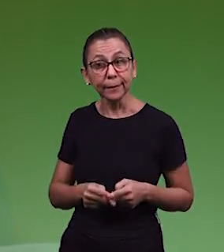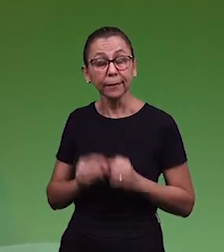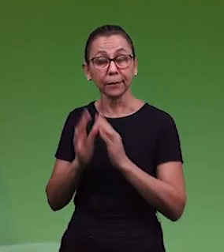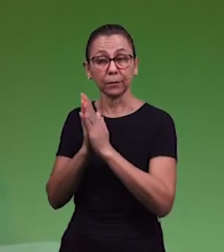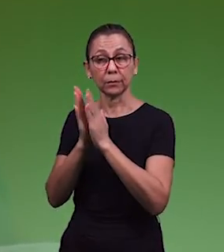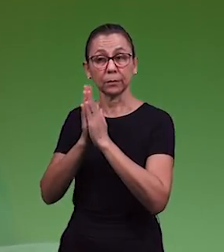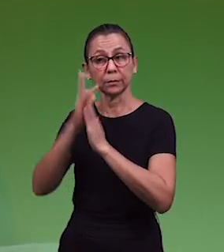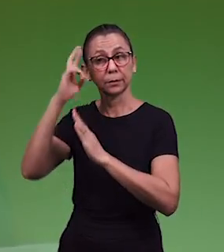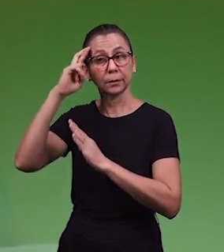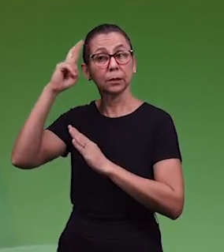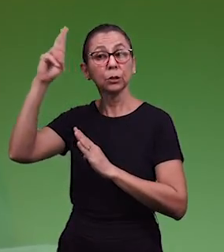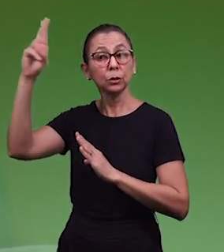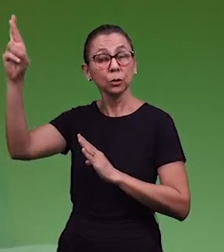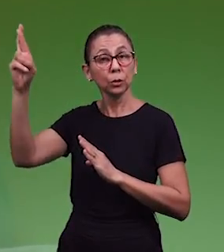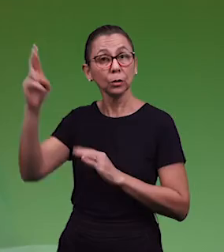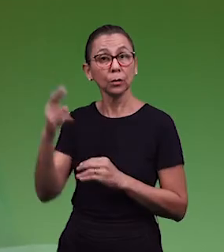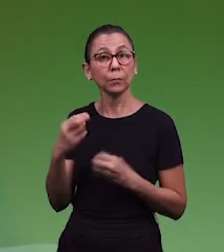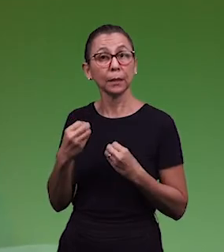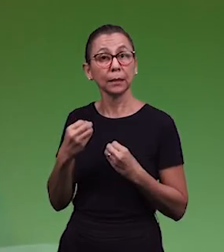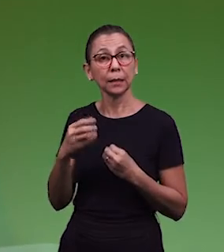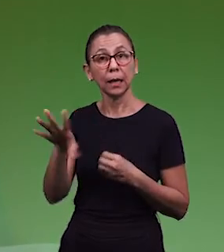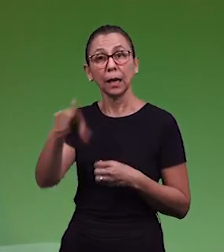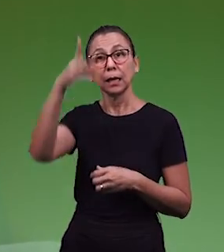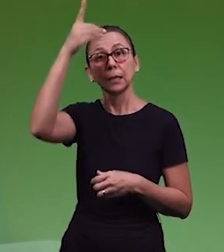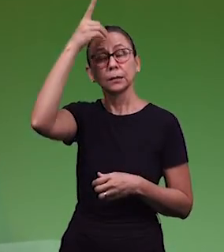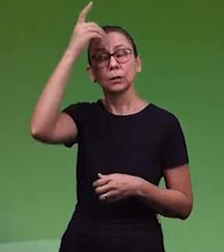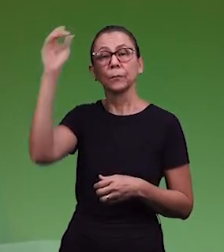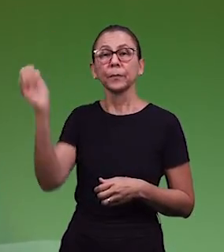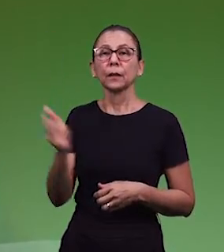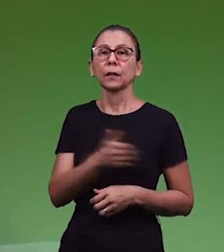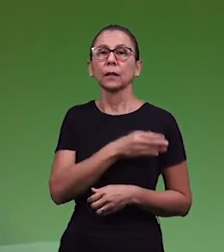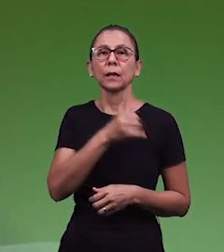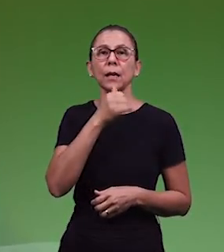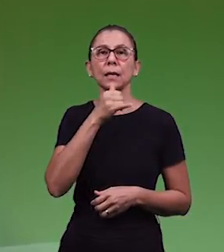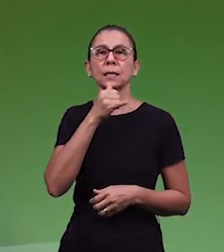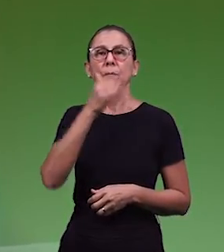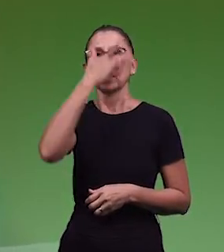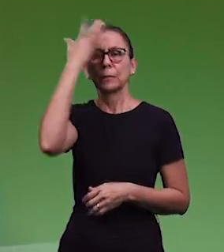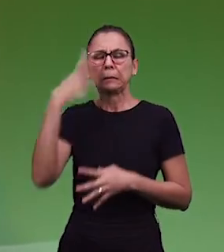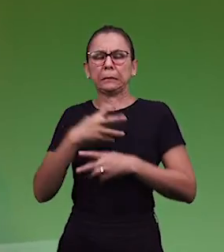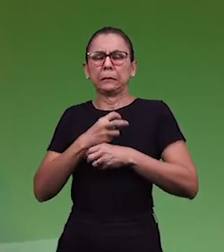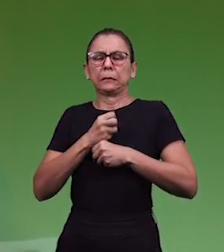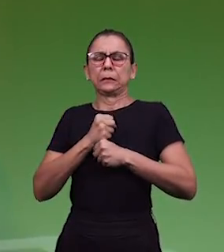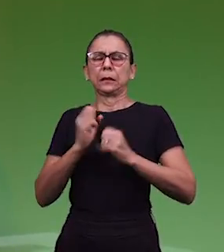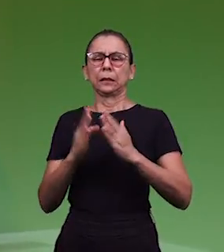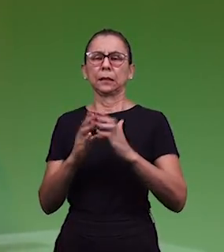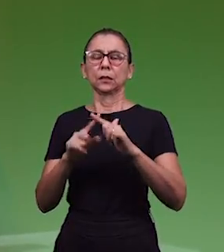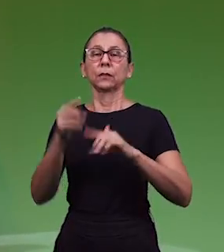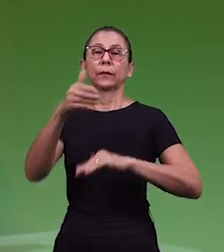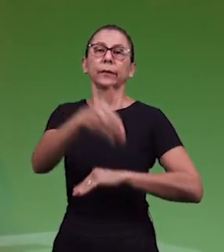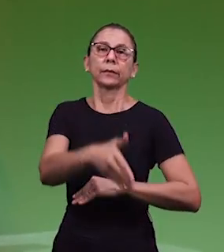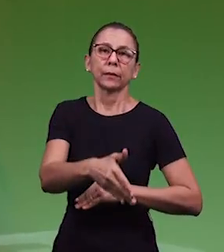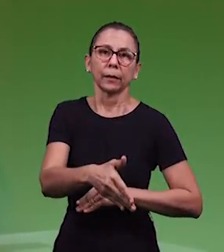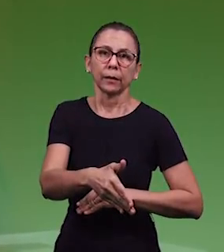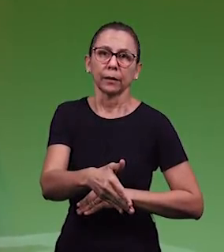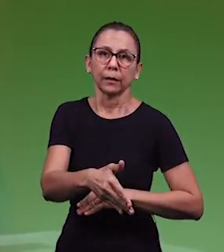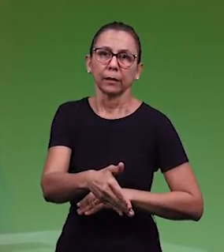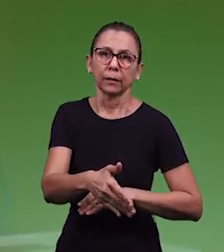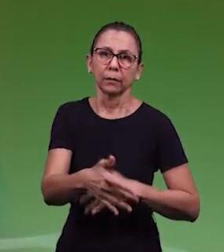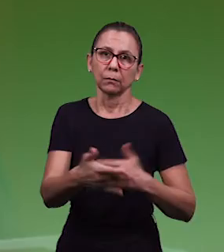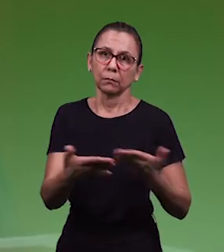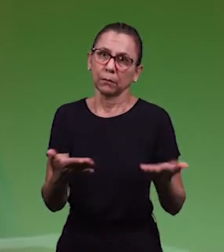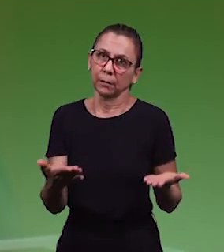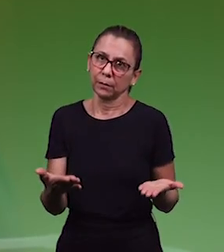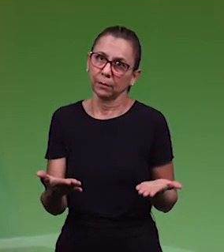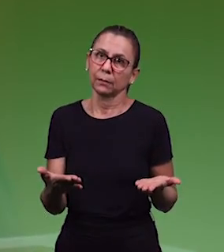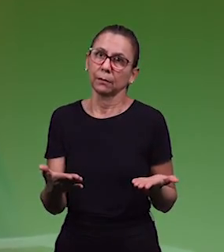buscar o Senhor para esse dom não ser. Vai entrar uma pessoa angustiada hoje na igreja. Deve ter umas